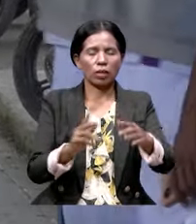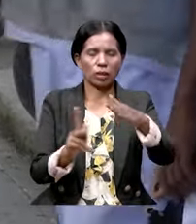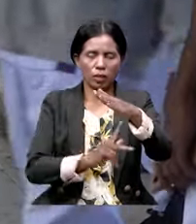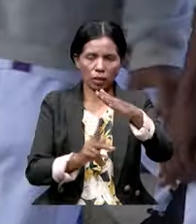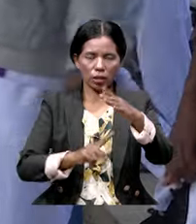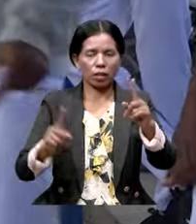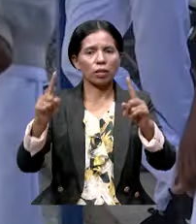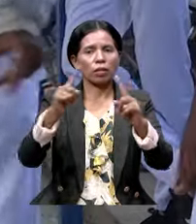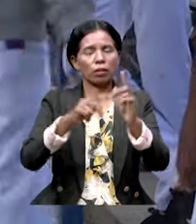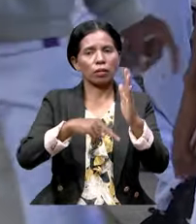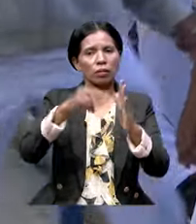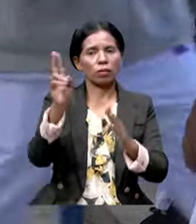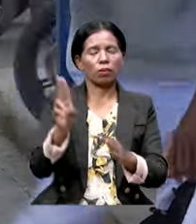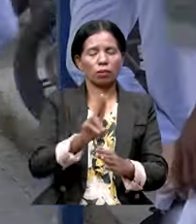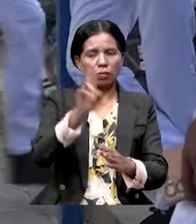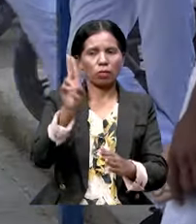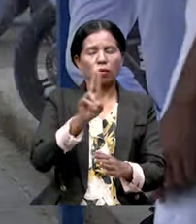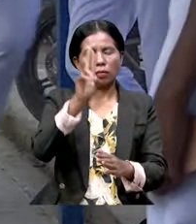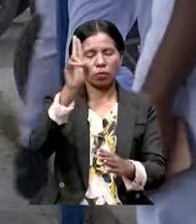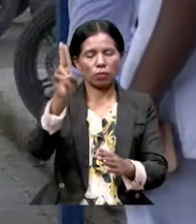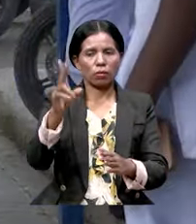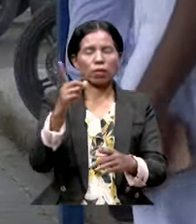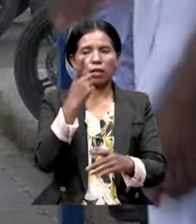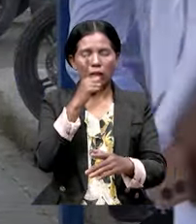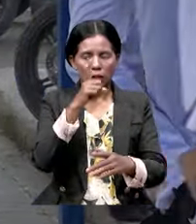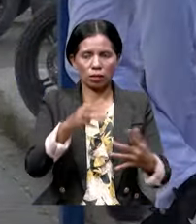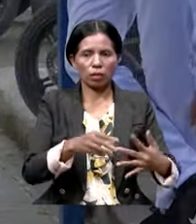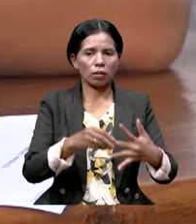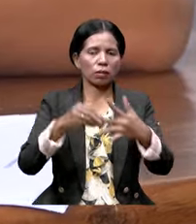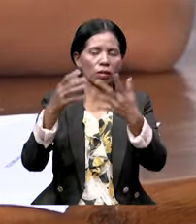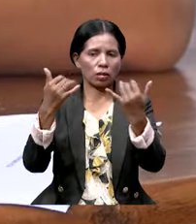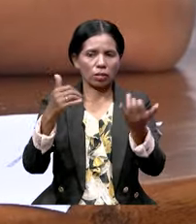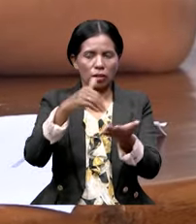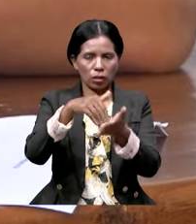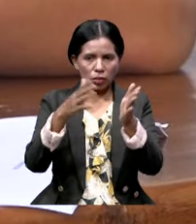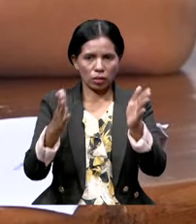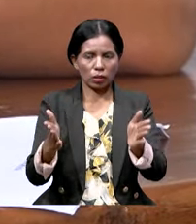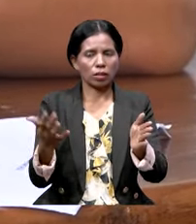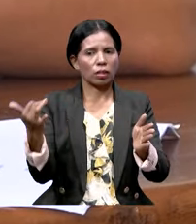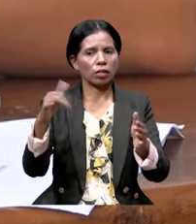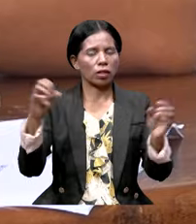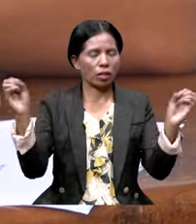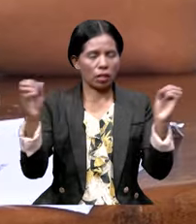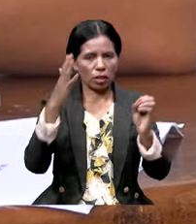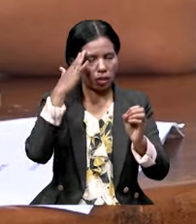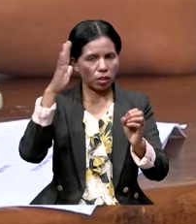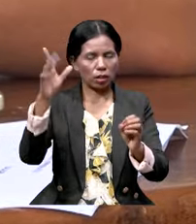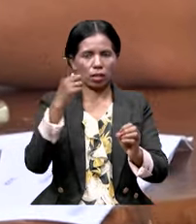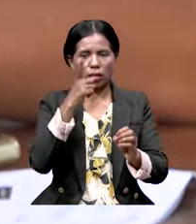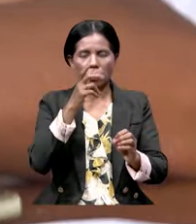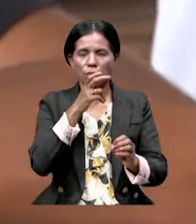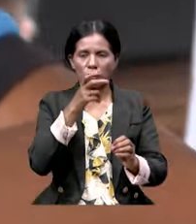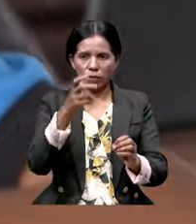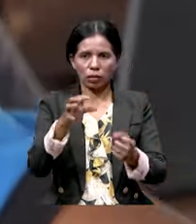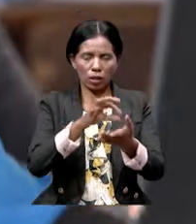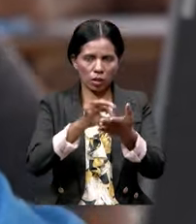nível universitário, utiliza lian oficial, infelizmente, estudante sira la consegue domina rodia e a hakere